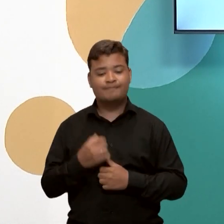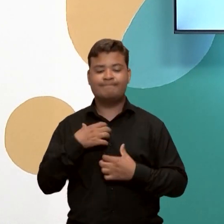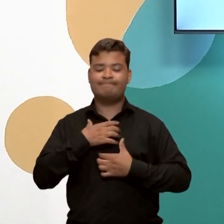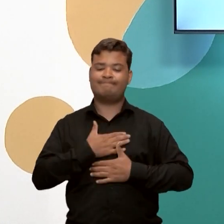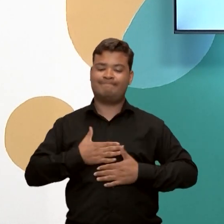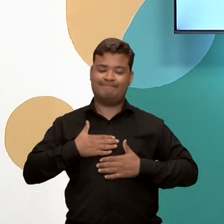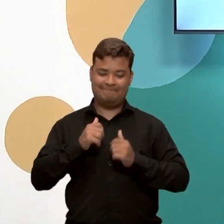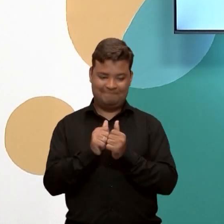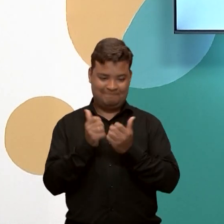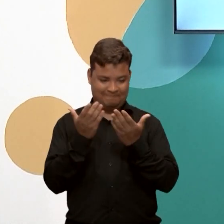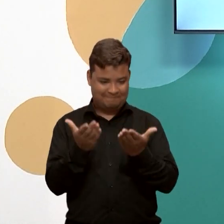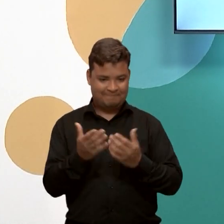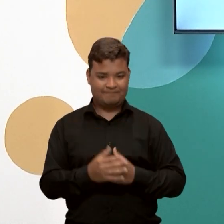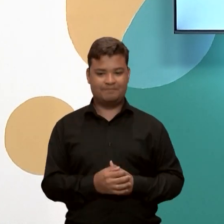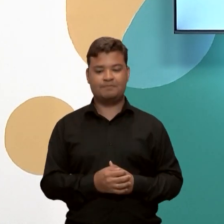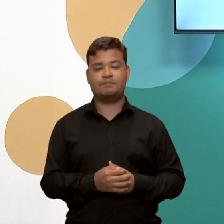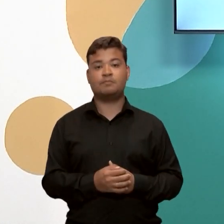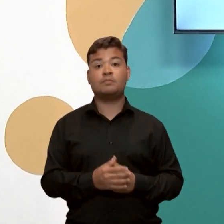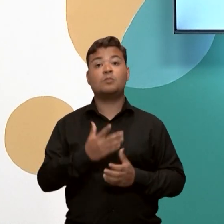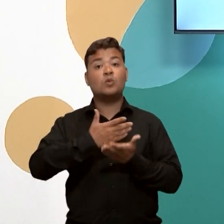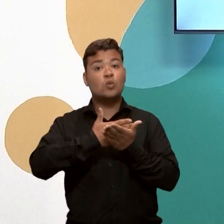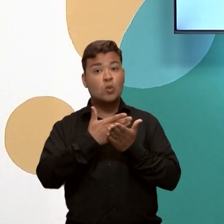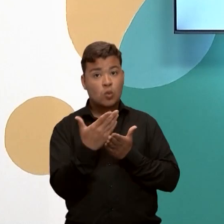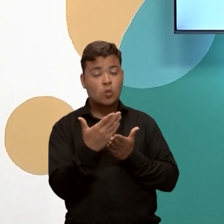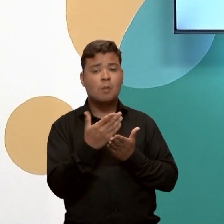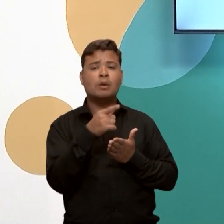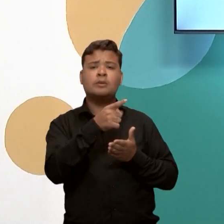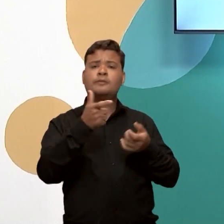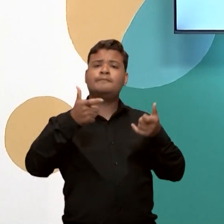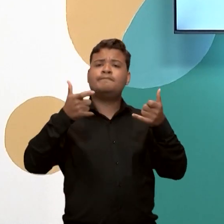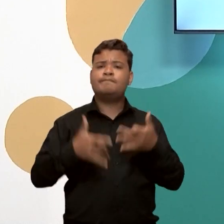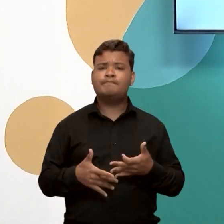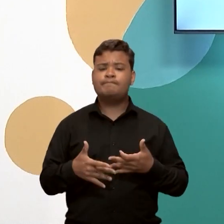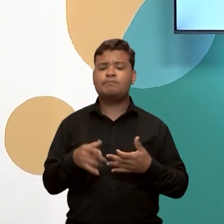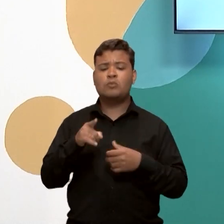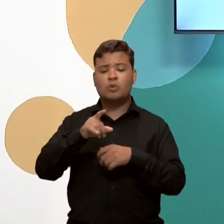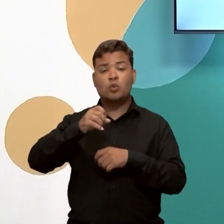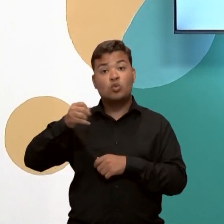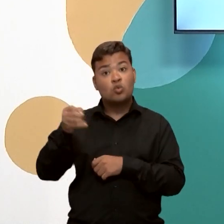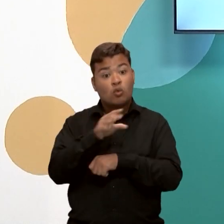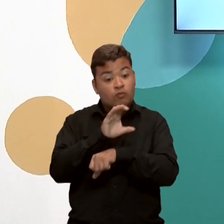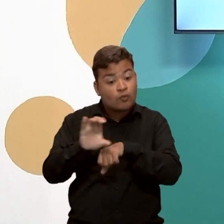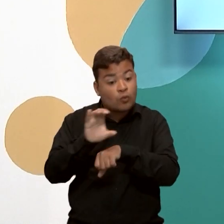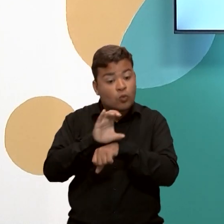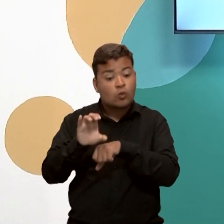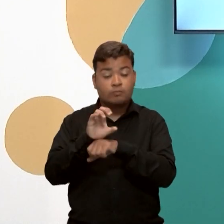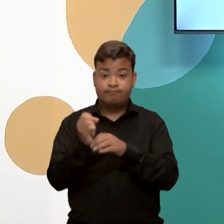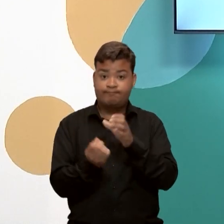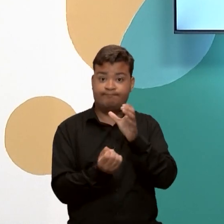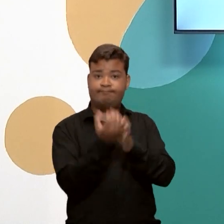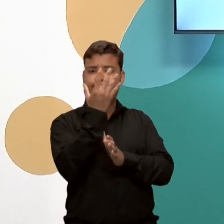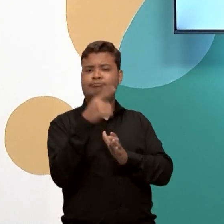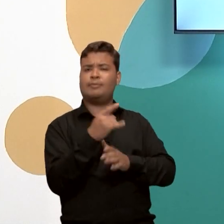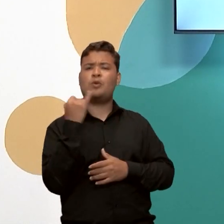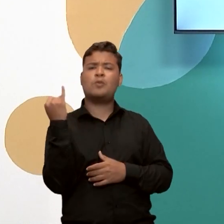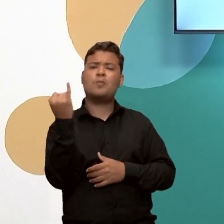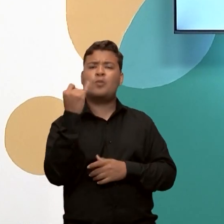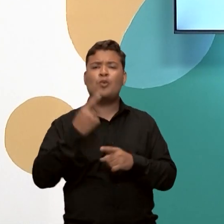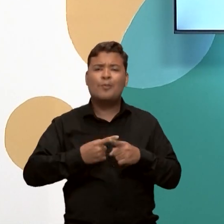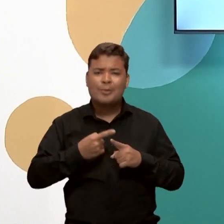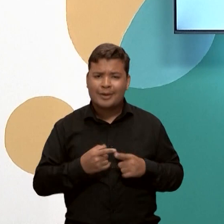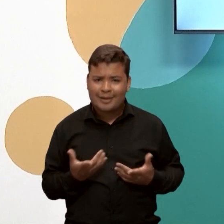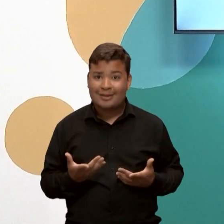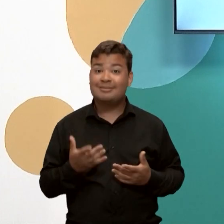aqui. Para a gente começar, destaca para a gente a importância da criação desse novo curso, dessa nova graduação na área